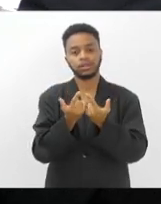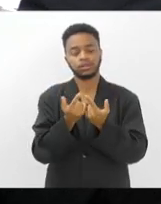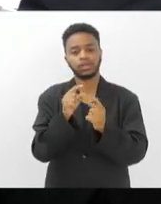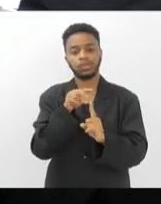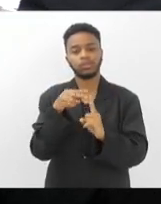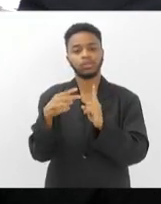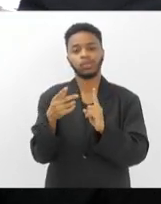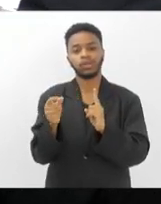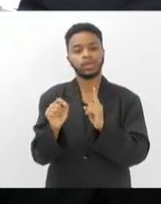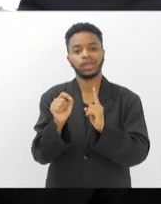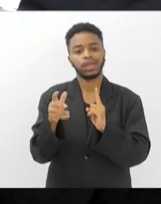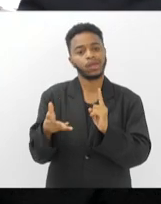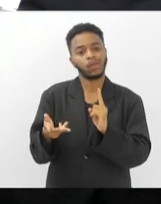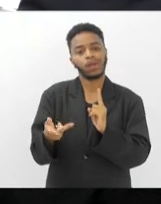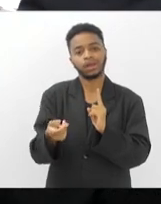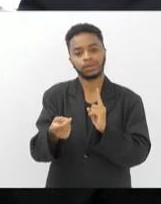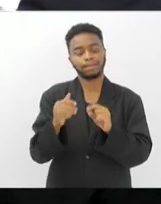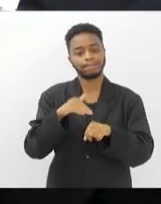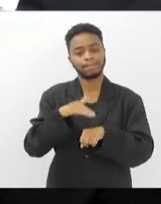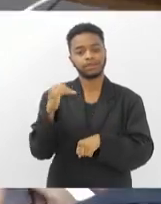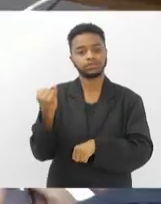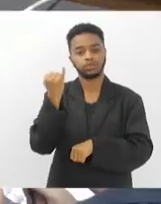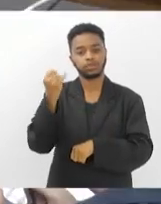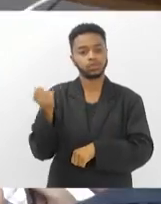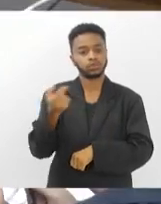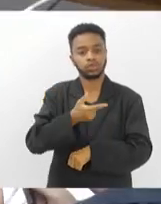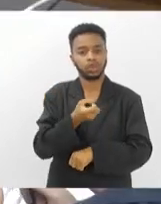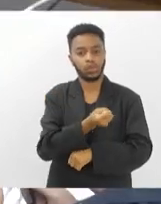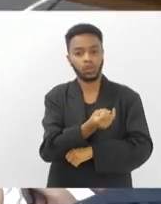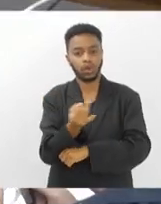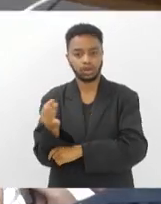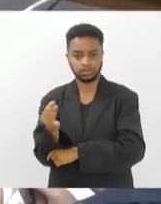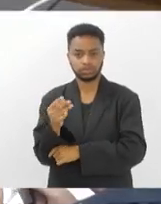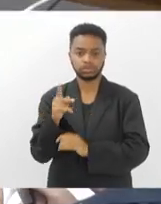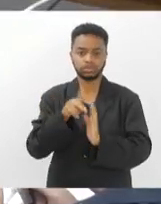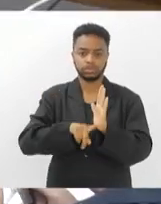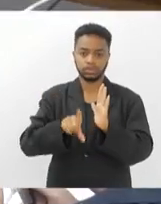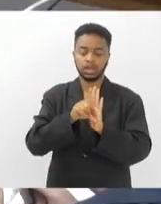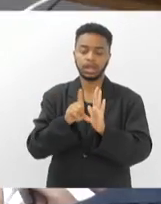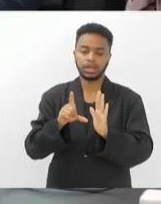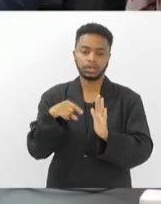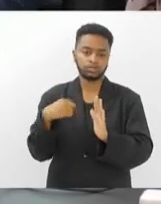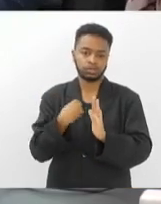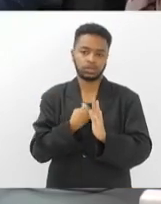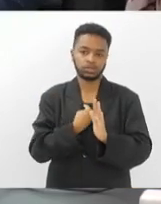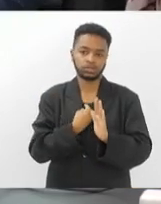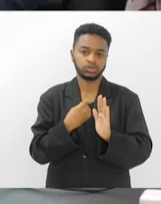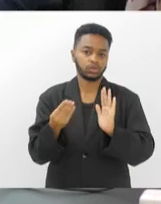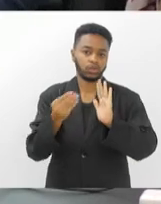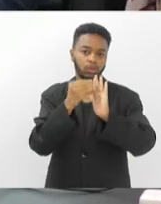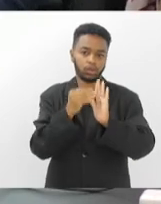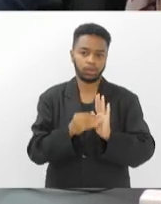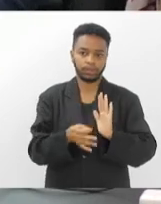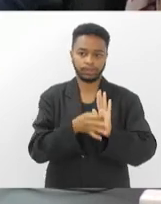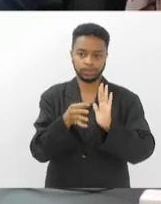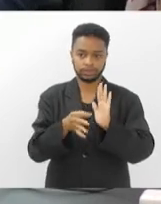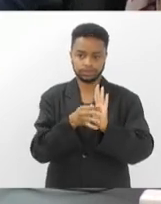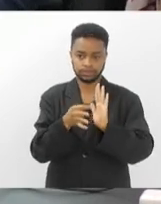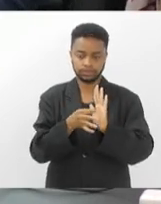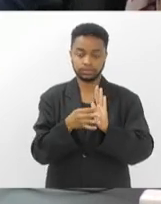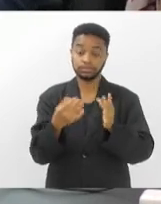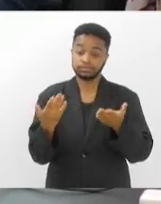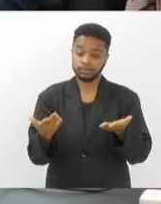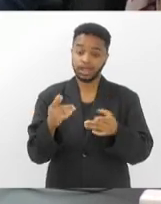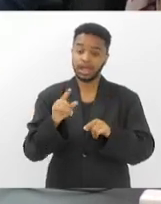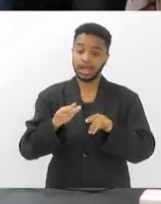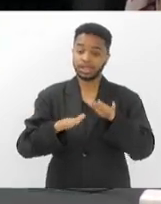vista qualitativo, tão ou mais importante do que a quantidade de projetos que a gente tem definido parecer. Concordo. Então, às vezes,